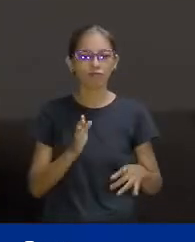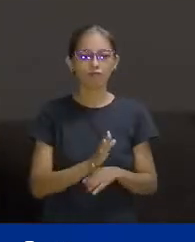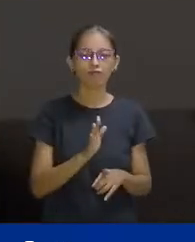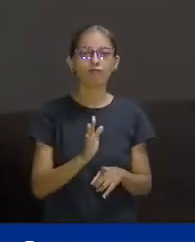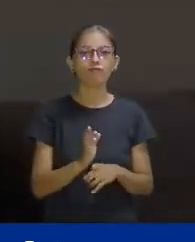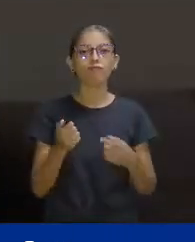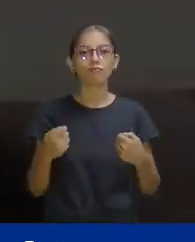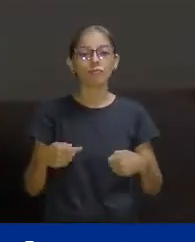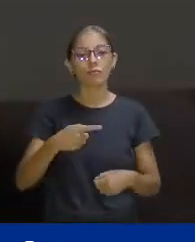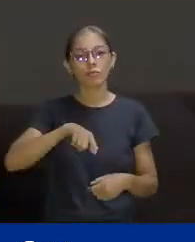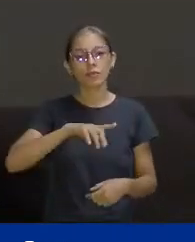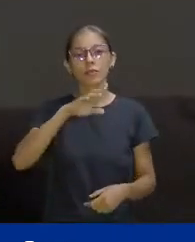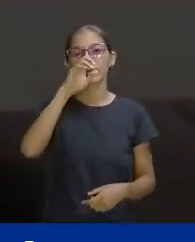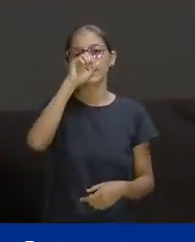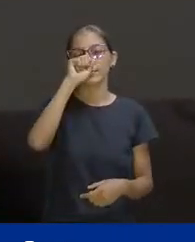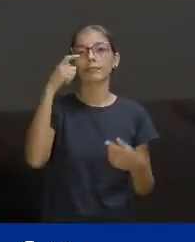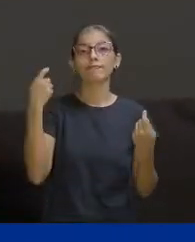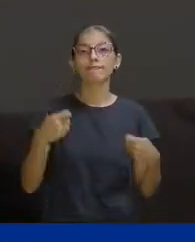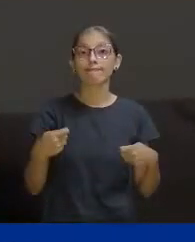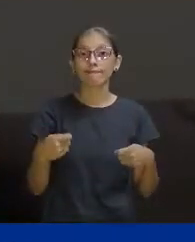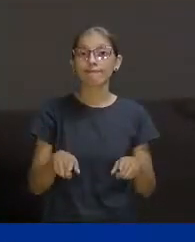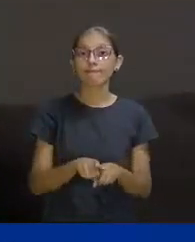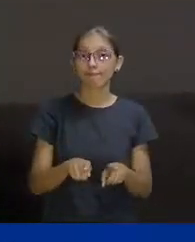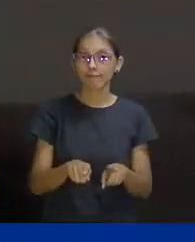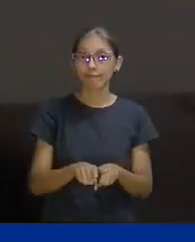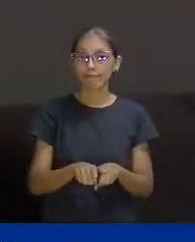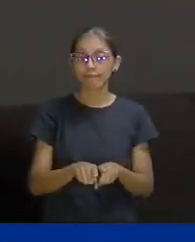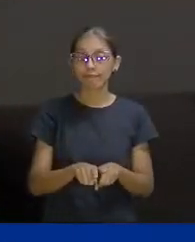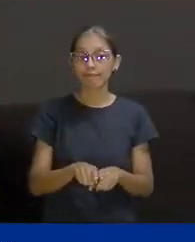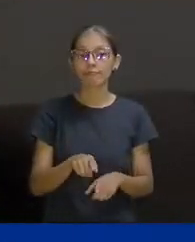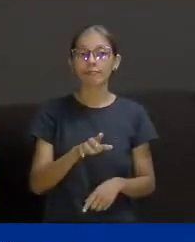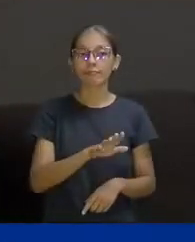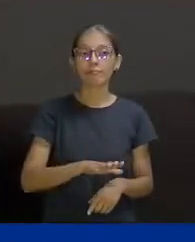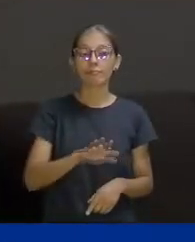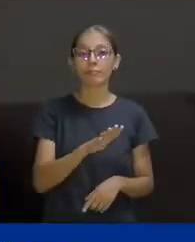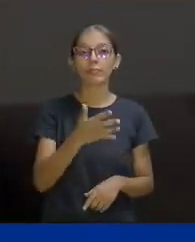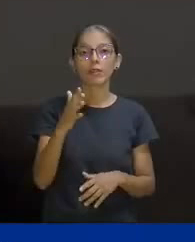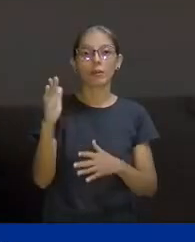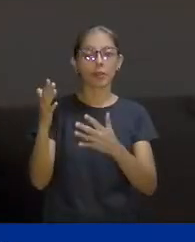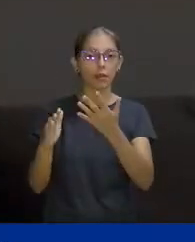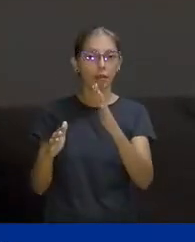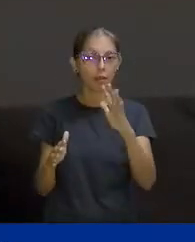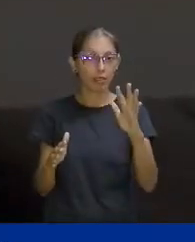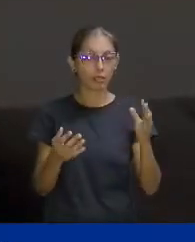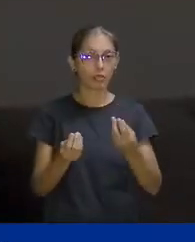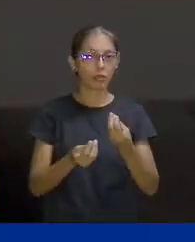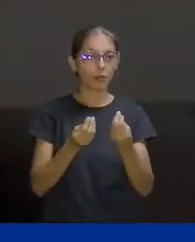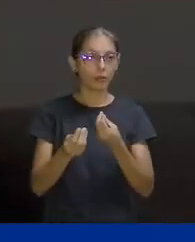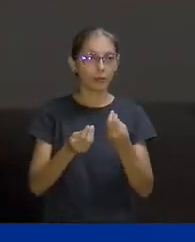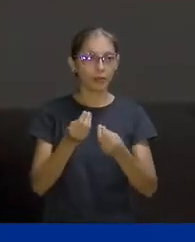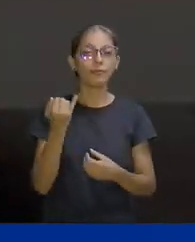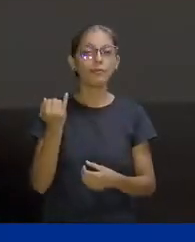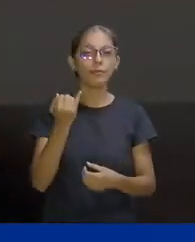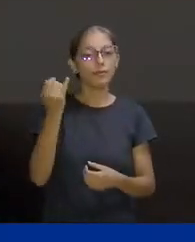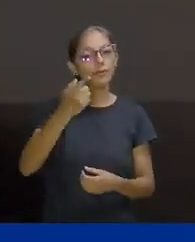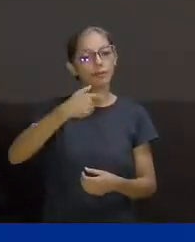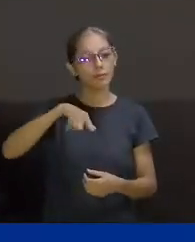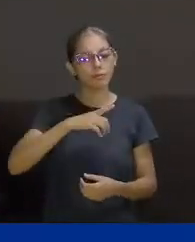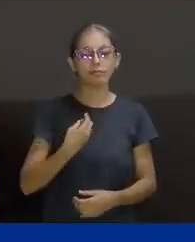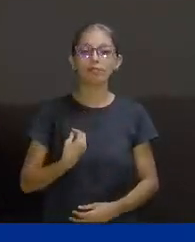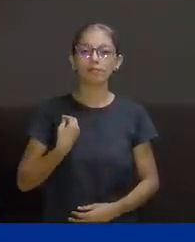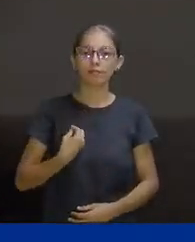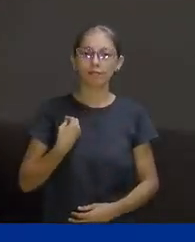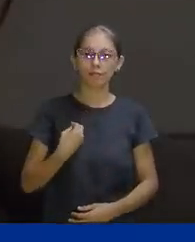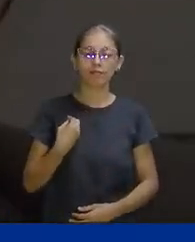de oxigênio. E o papel da floresta, do ambiente equilibrado, é importante para a nossa